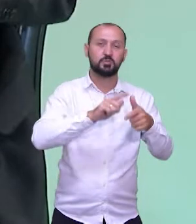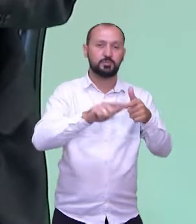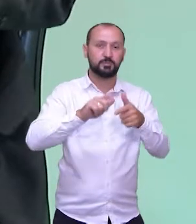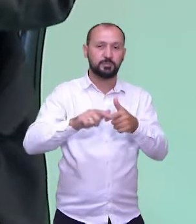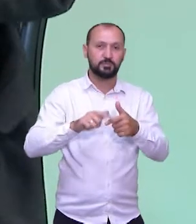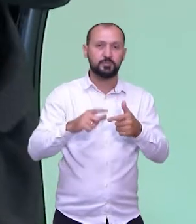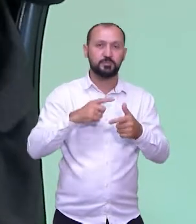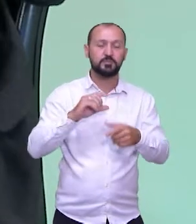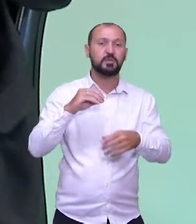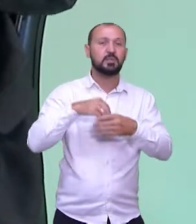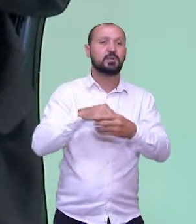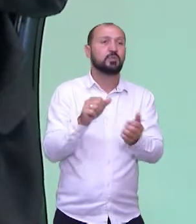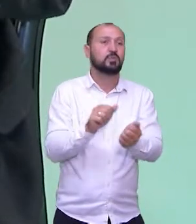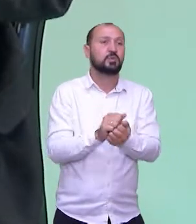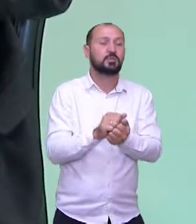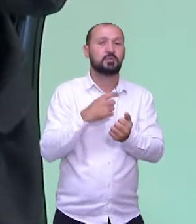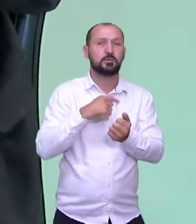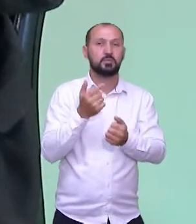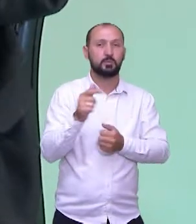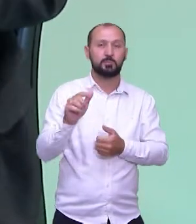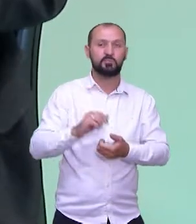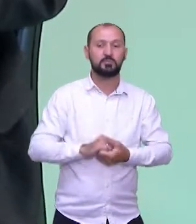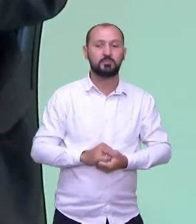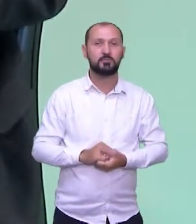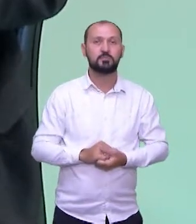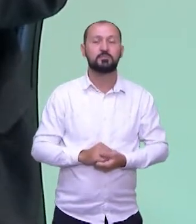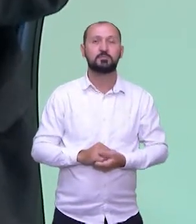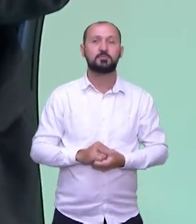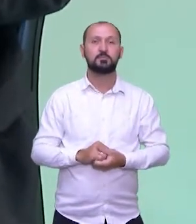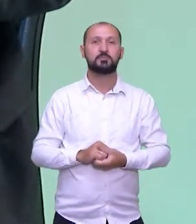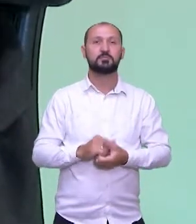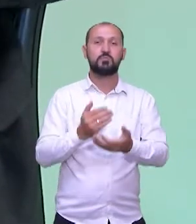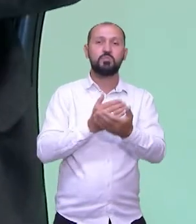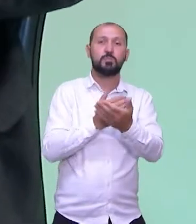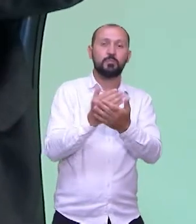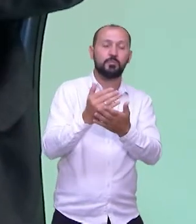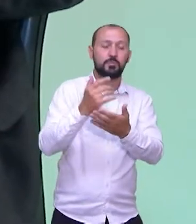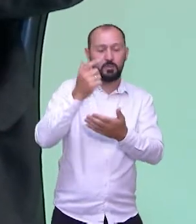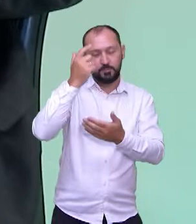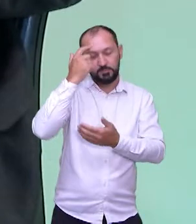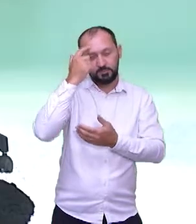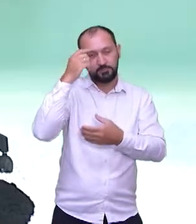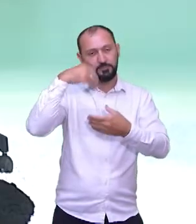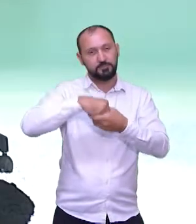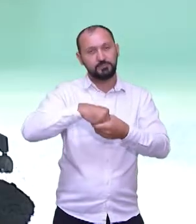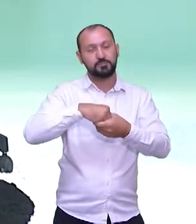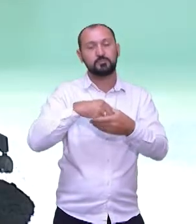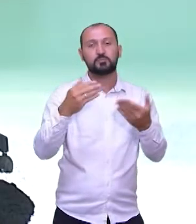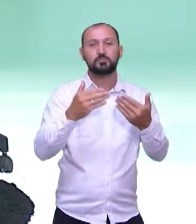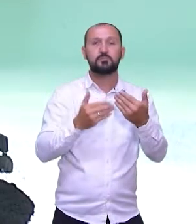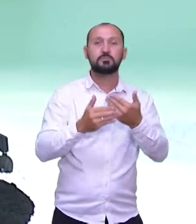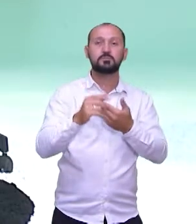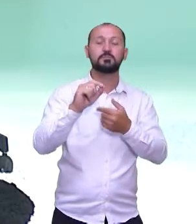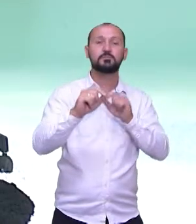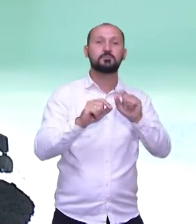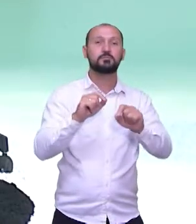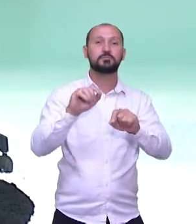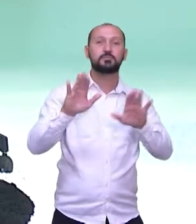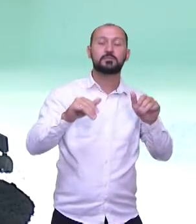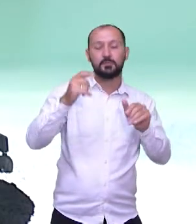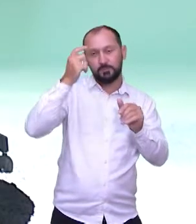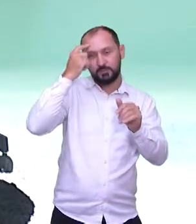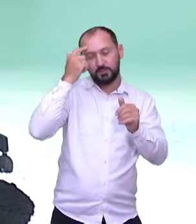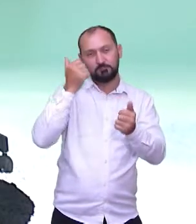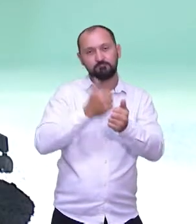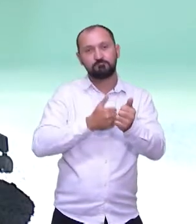os problemas e está sempre pensando fora da caixa. No começo a gente falava fora da caixa. Hoje eu já falo que a gente tem que pensar já